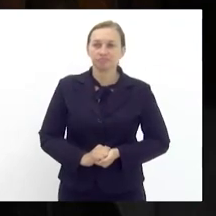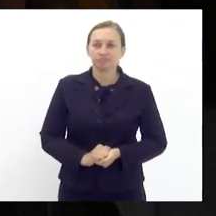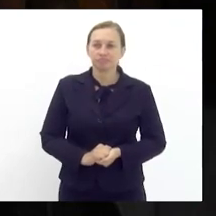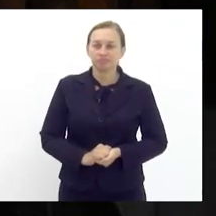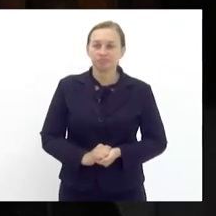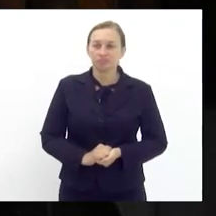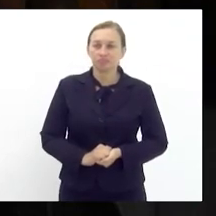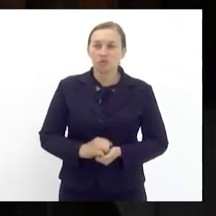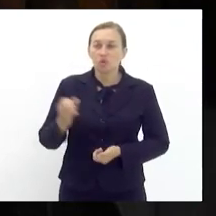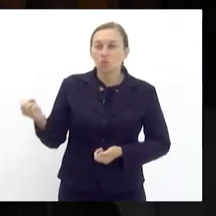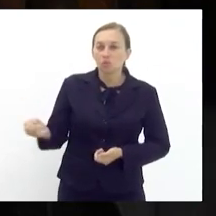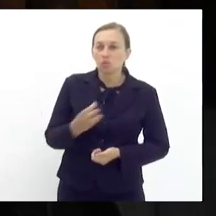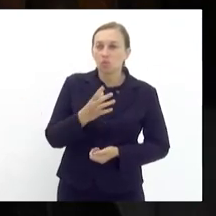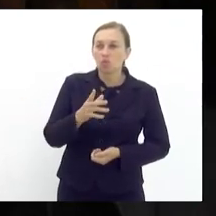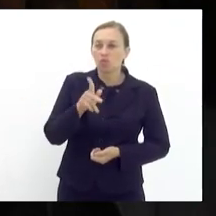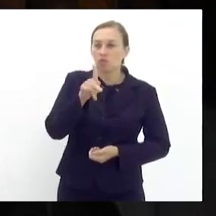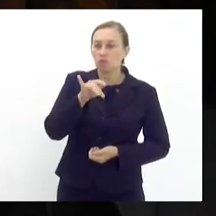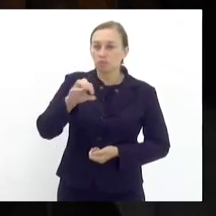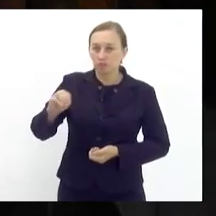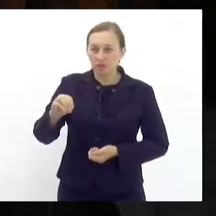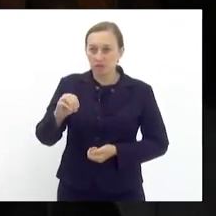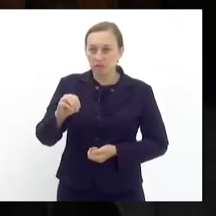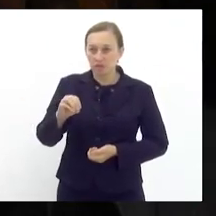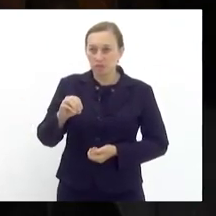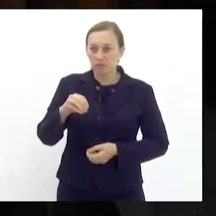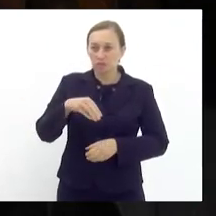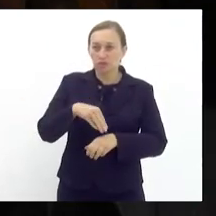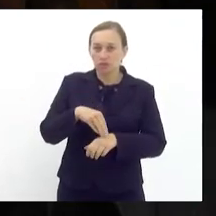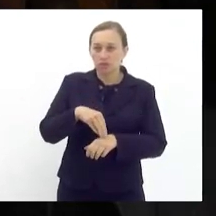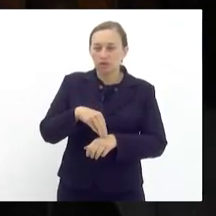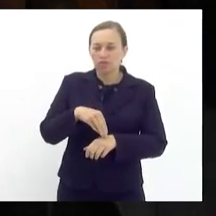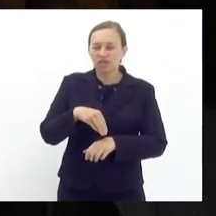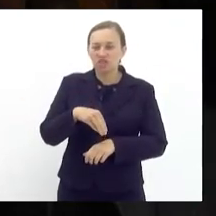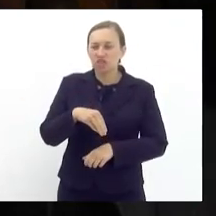com um novo piso do magistério